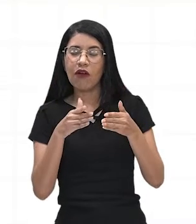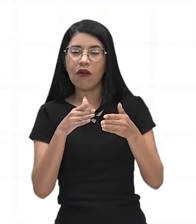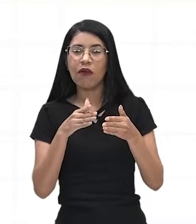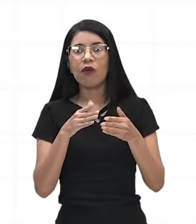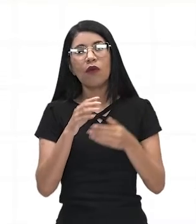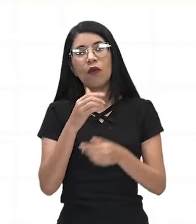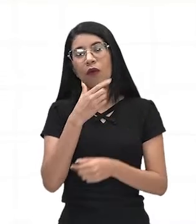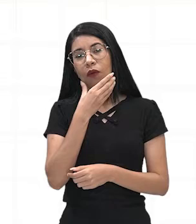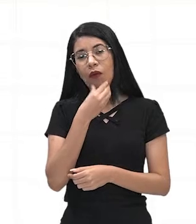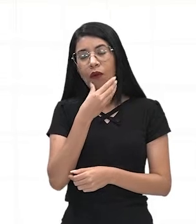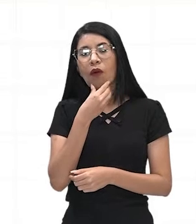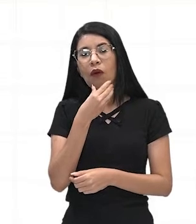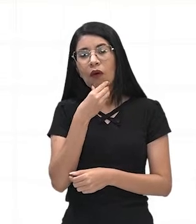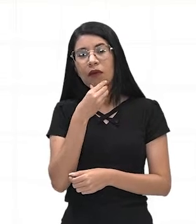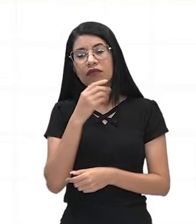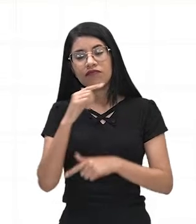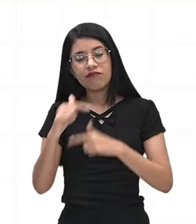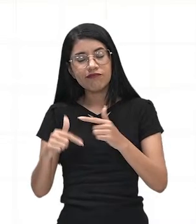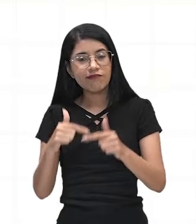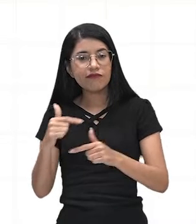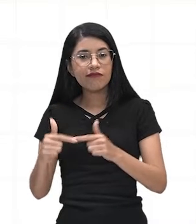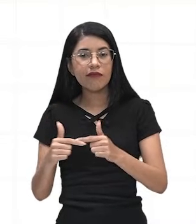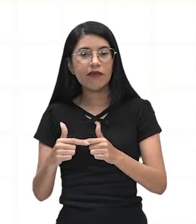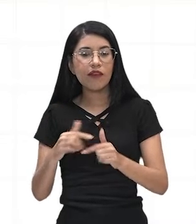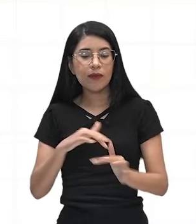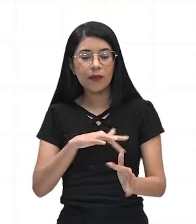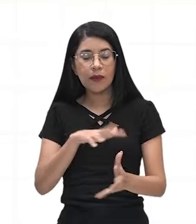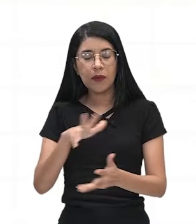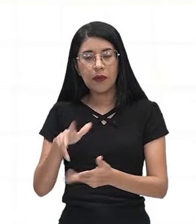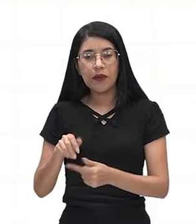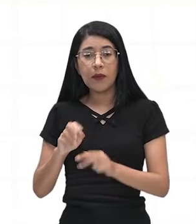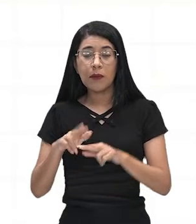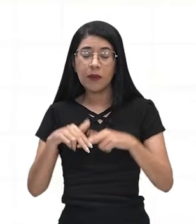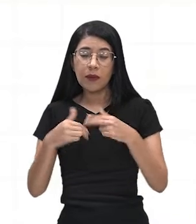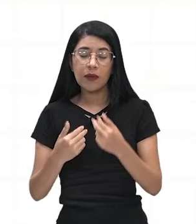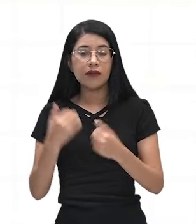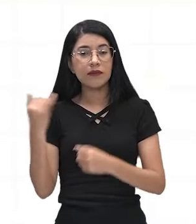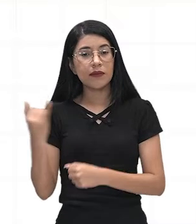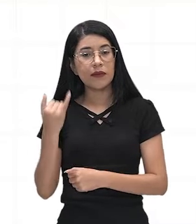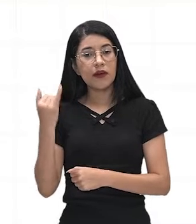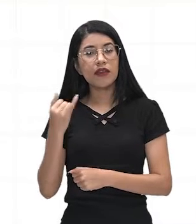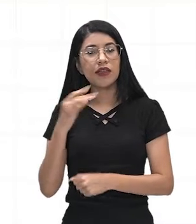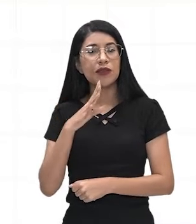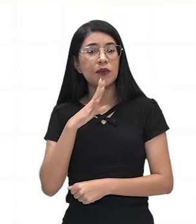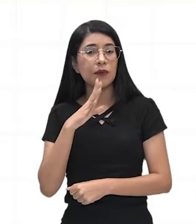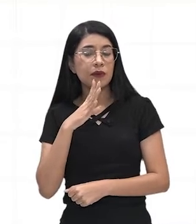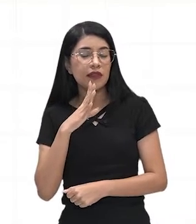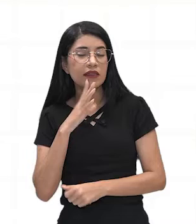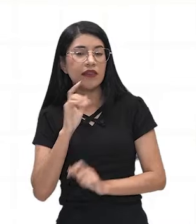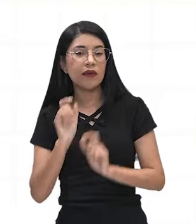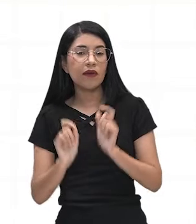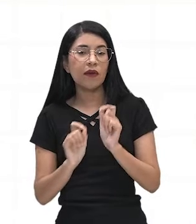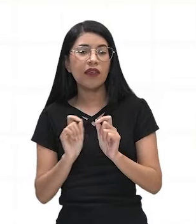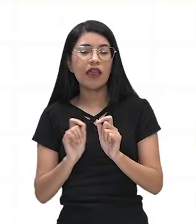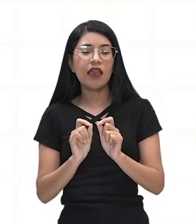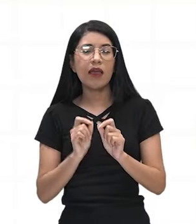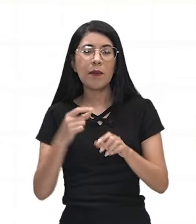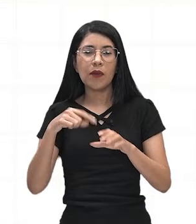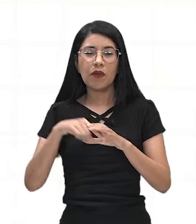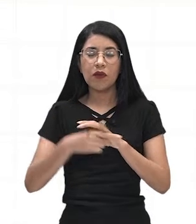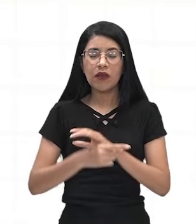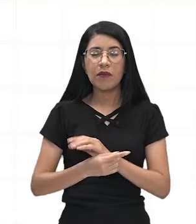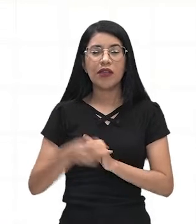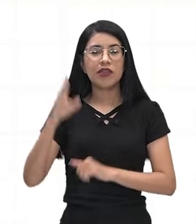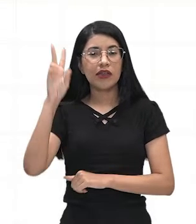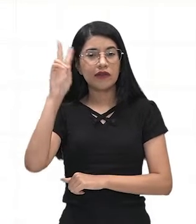apenas por homens. Por isso que é importante a gente estudar, conhecer ali um pouco mais sobre a história